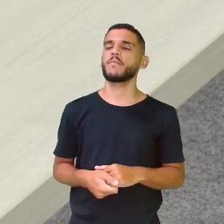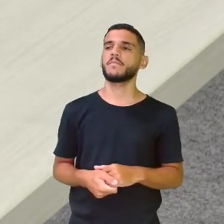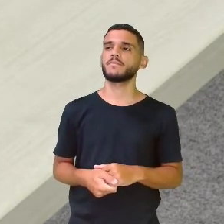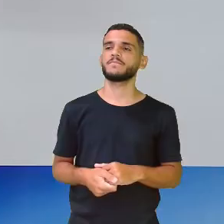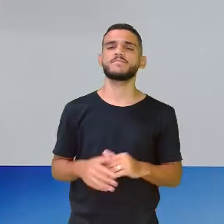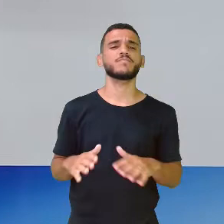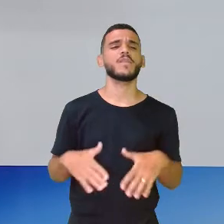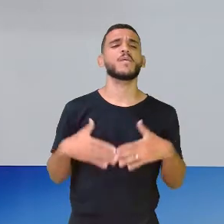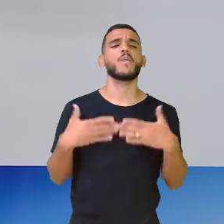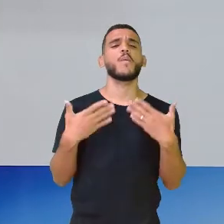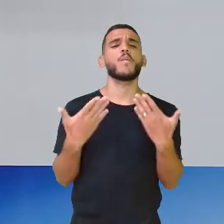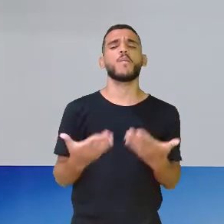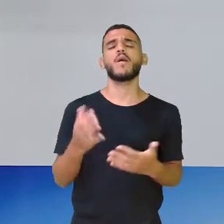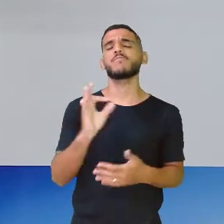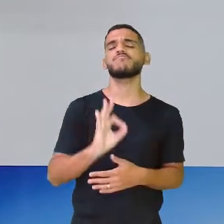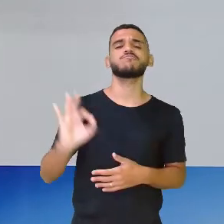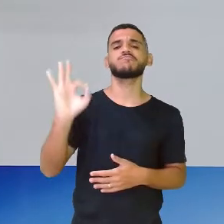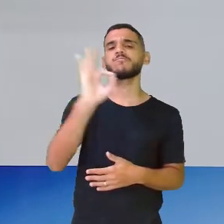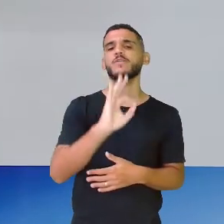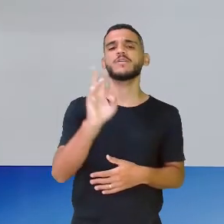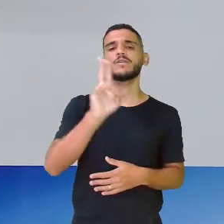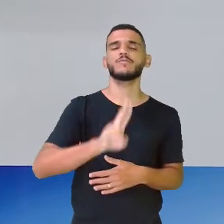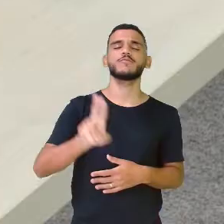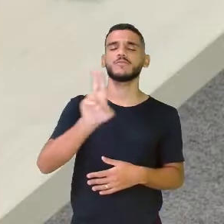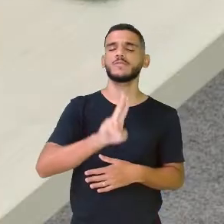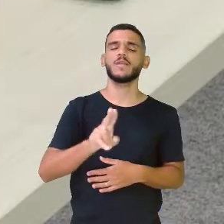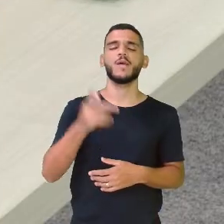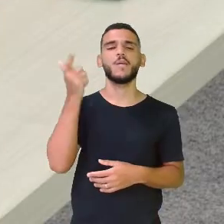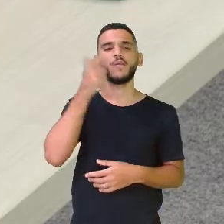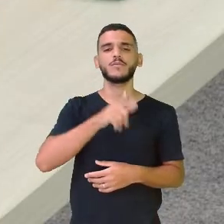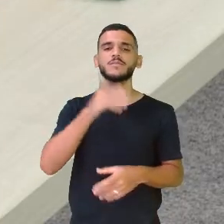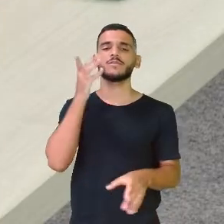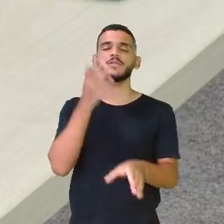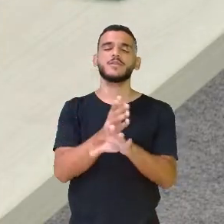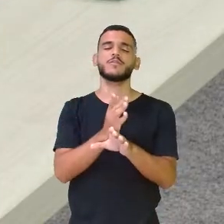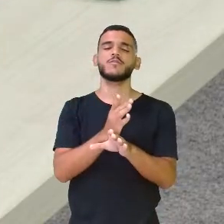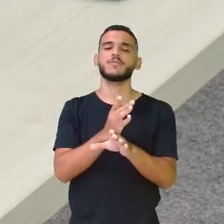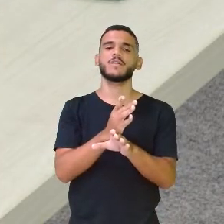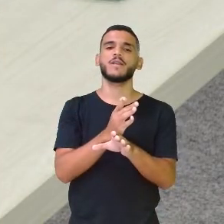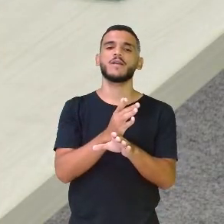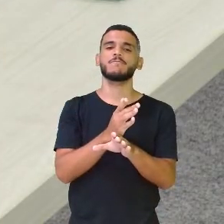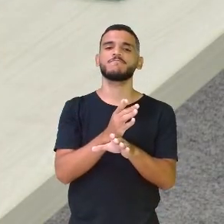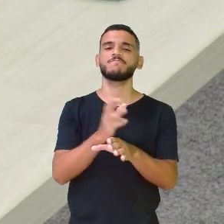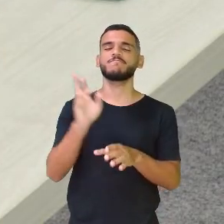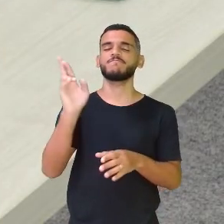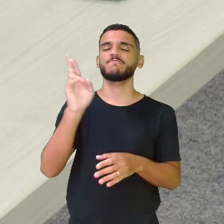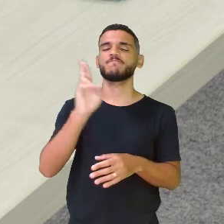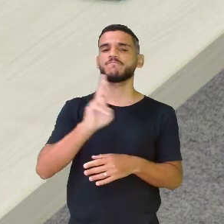Qual é a moeda que eu vou utilizar para eu conseguir encontrar o meu real